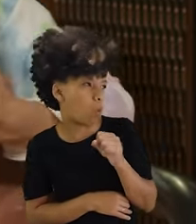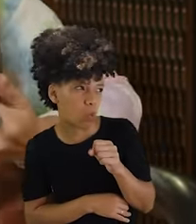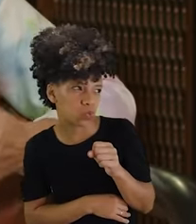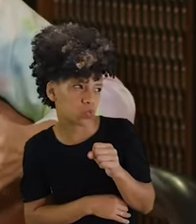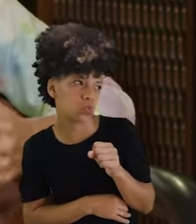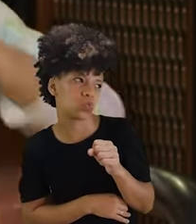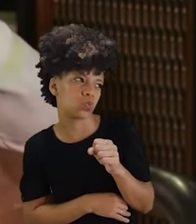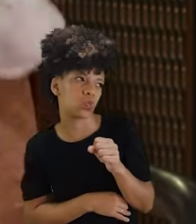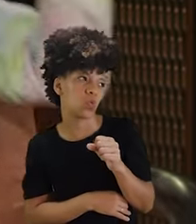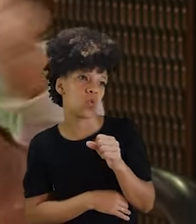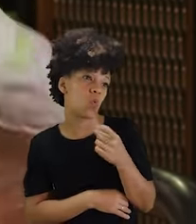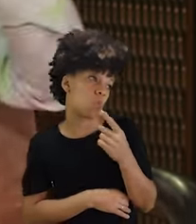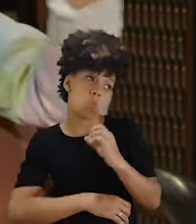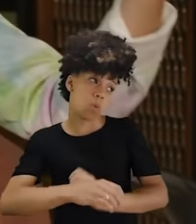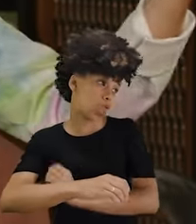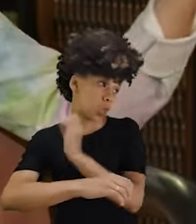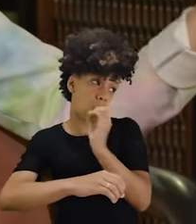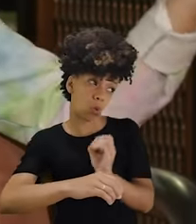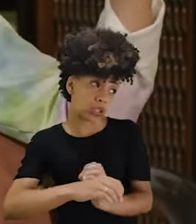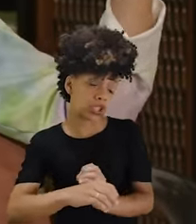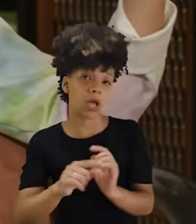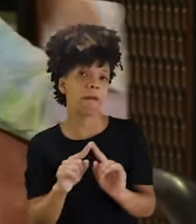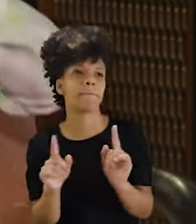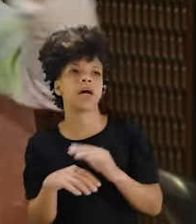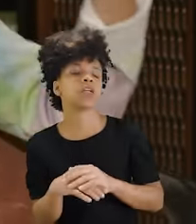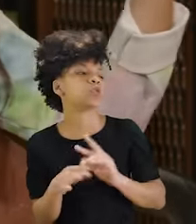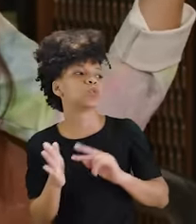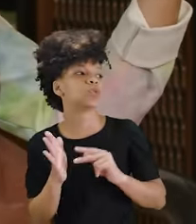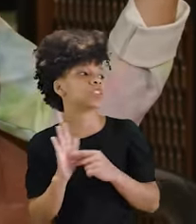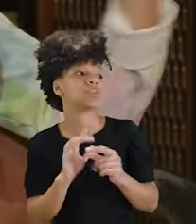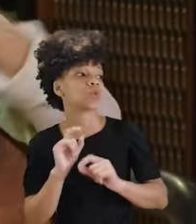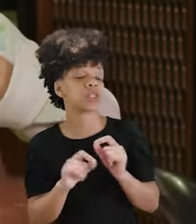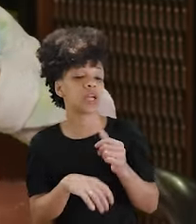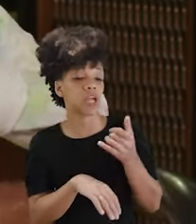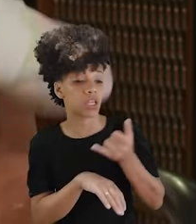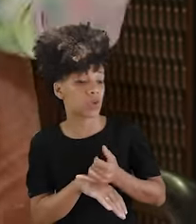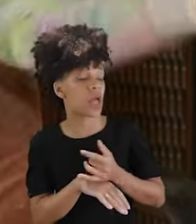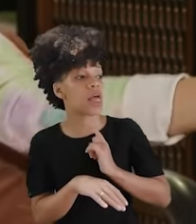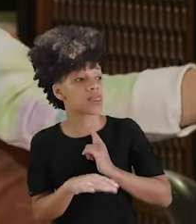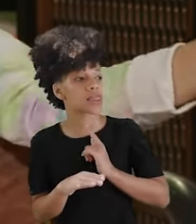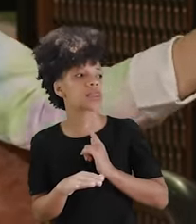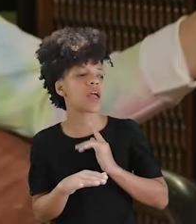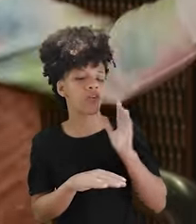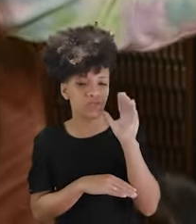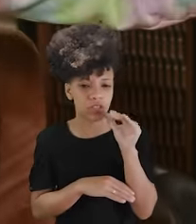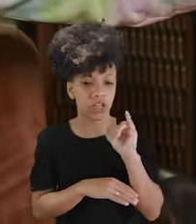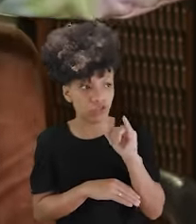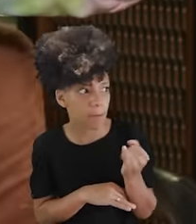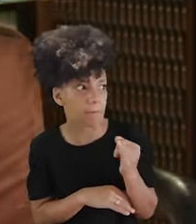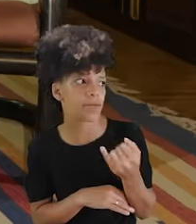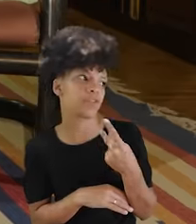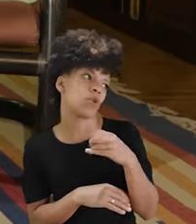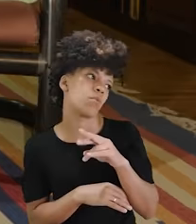significa que o tripulante vai ter essa mesma condição de aproveitar o porto por todo esse tempo às vezes ele só tem o tempo de ir até